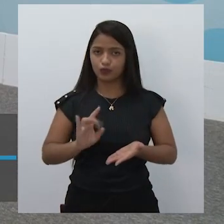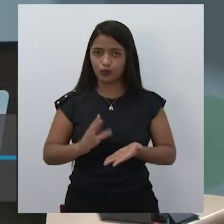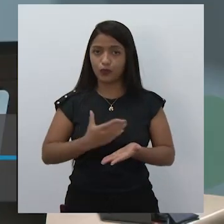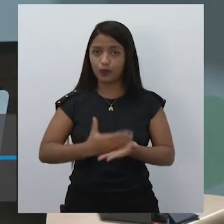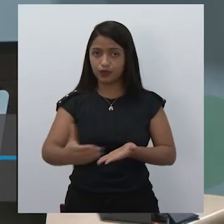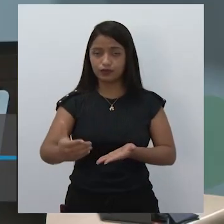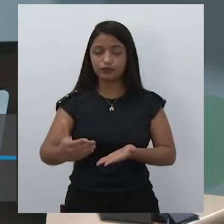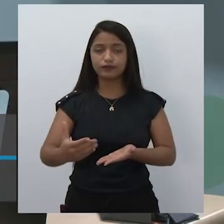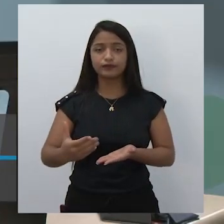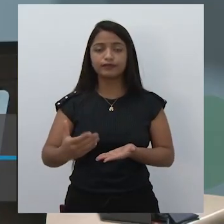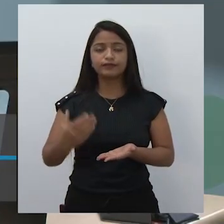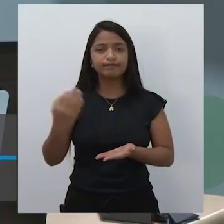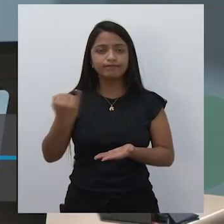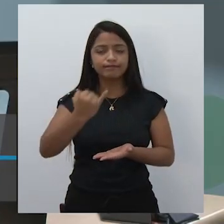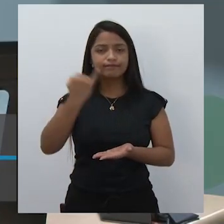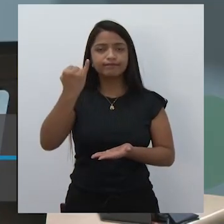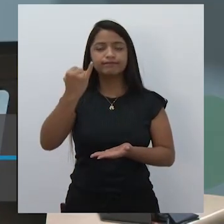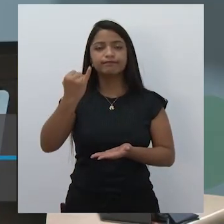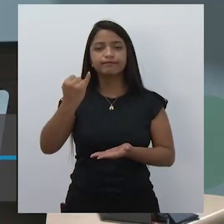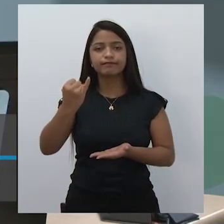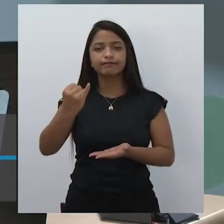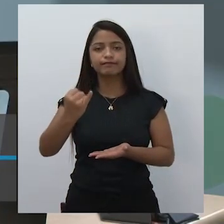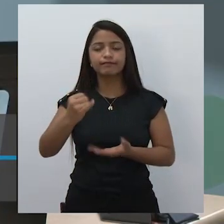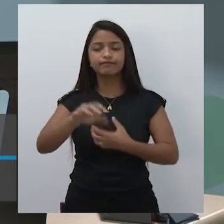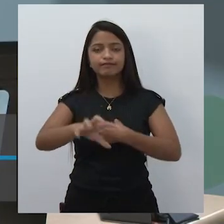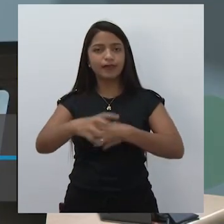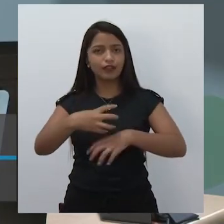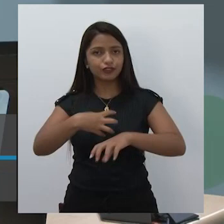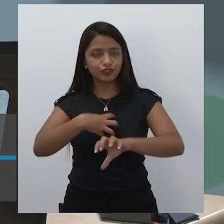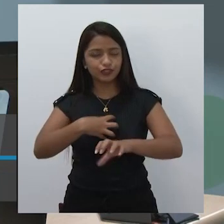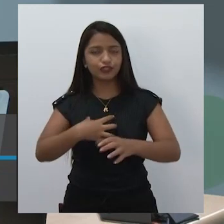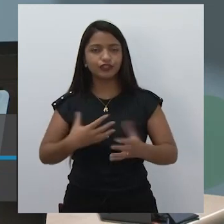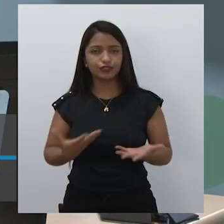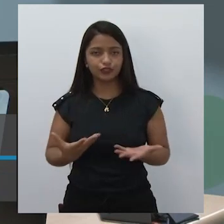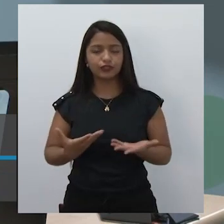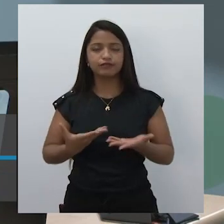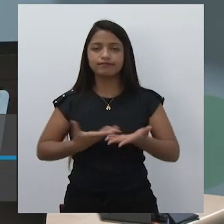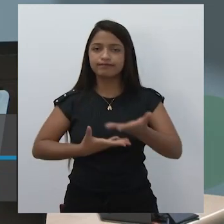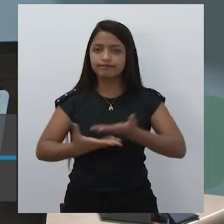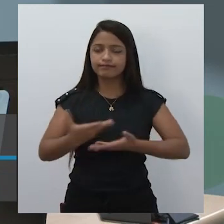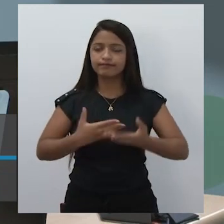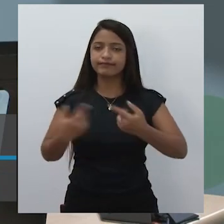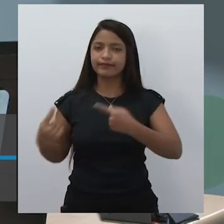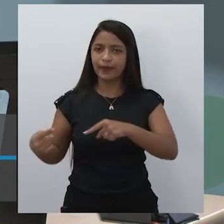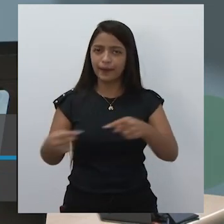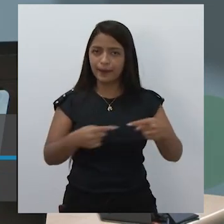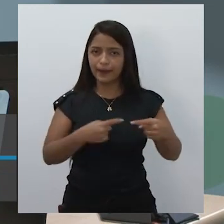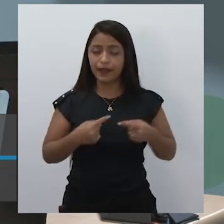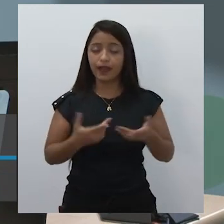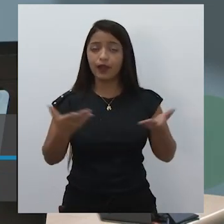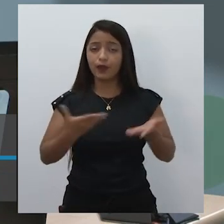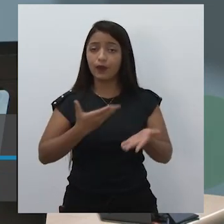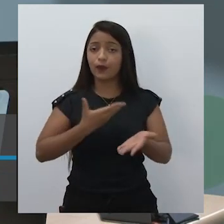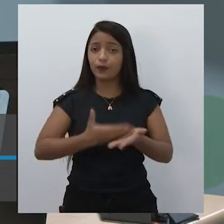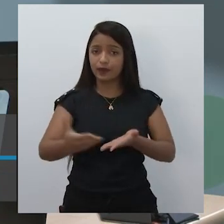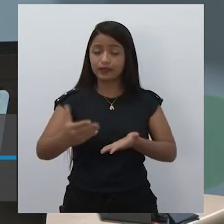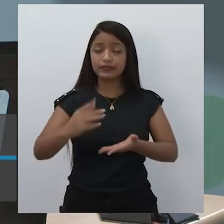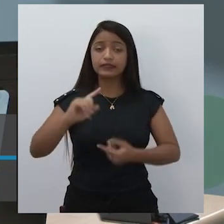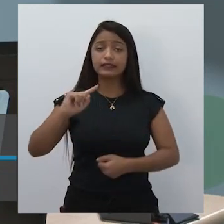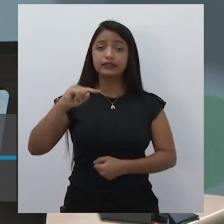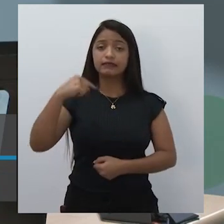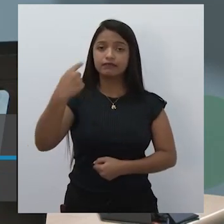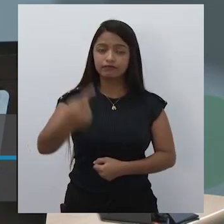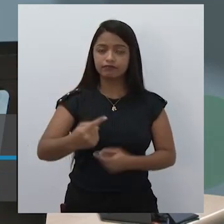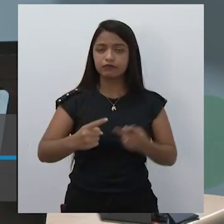gente começar a desenvolver um pouco essa empatia, essa conversa, né? Para este primeiro momento, para o segundo